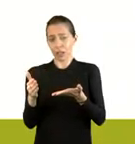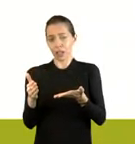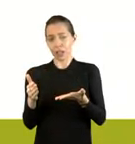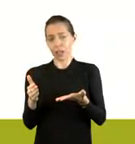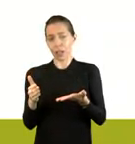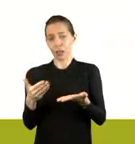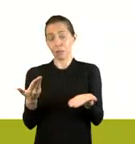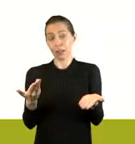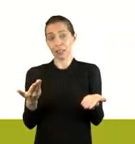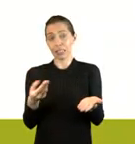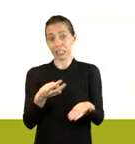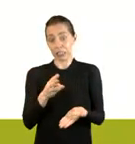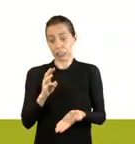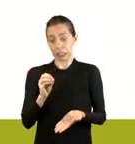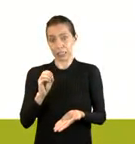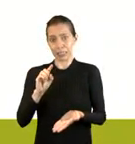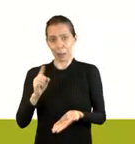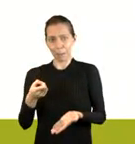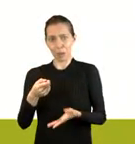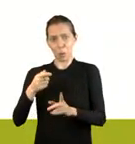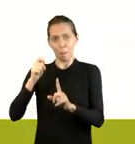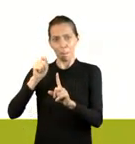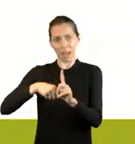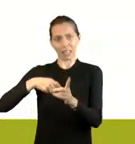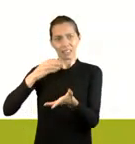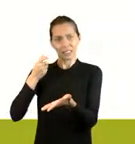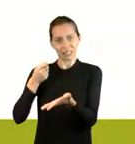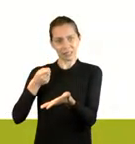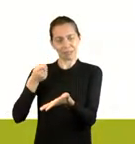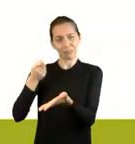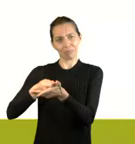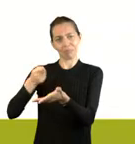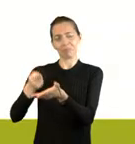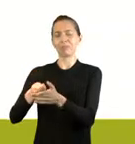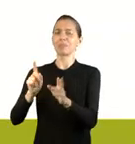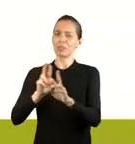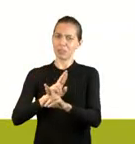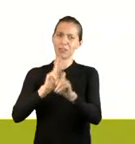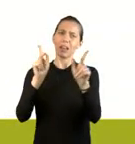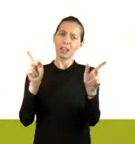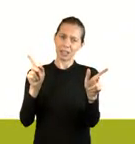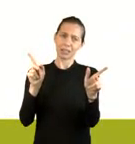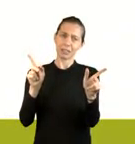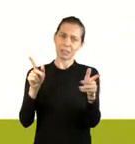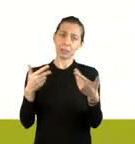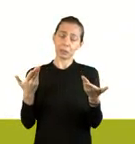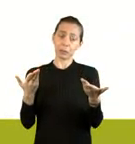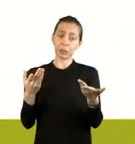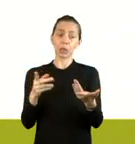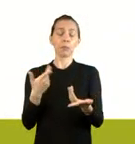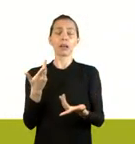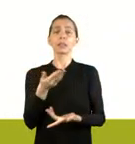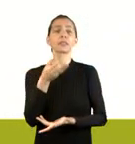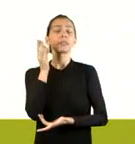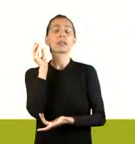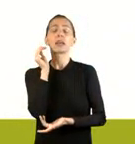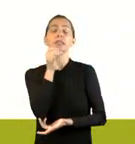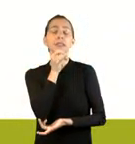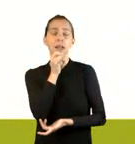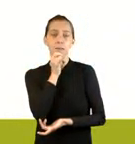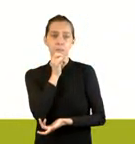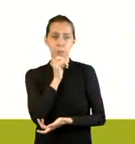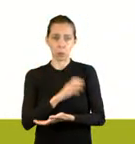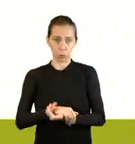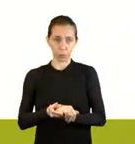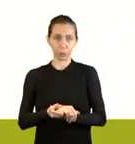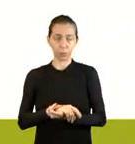por mês é uma coisa bem diferente. Então, comece. Mas, vamos supor, você